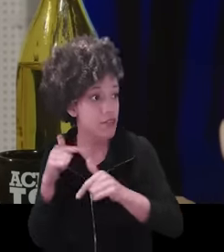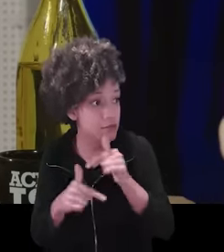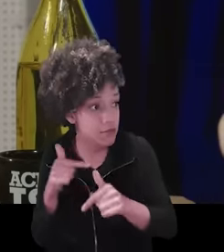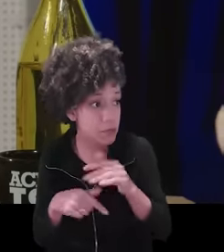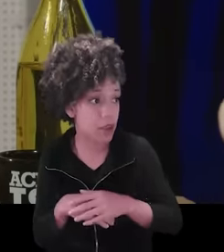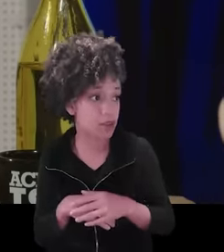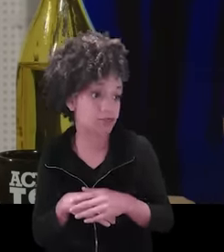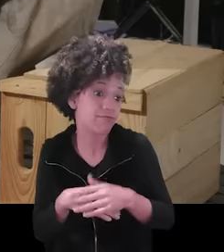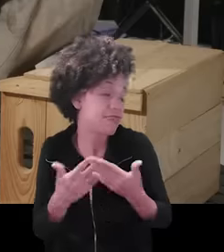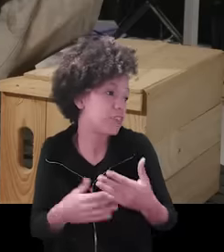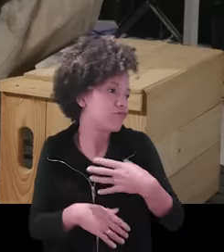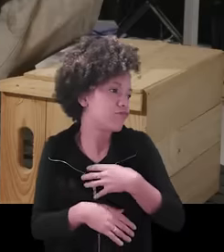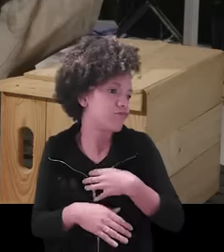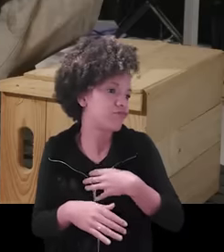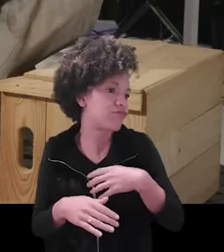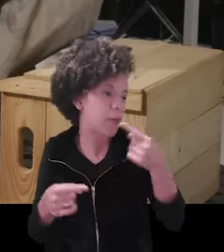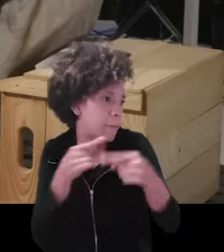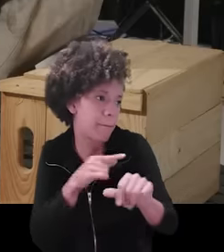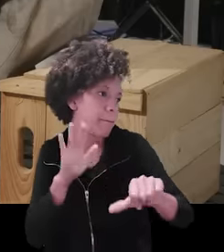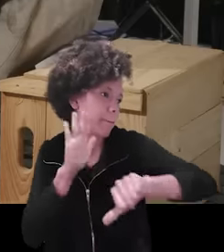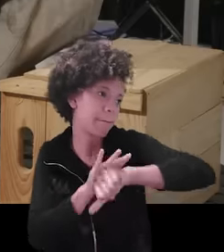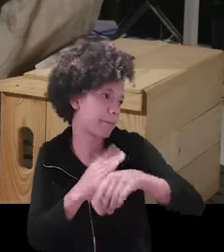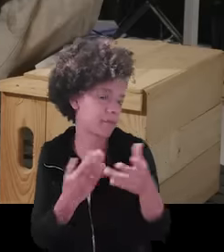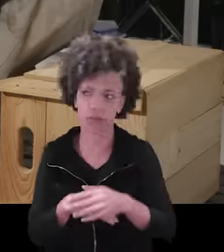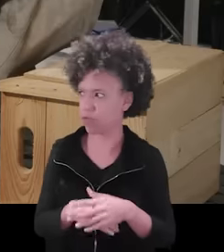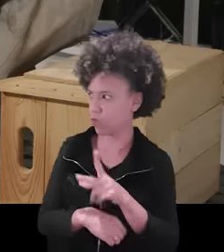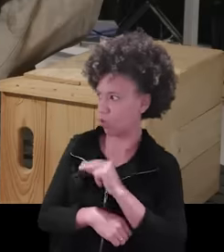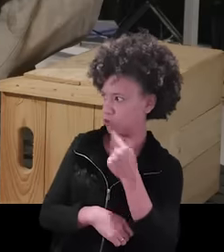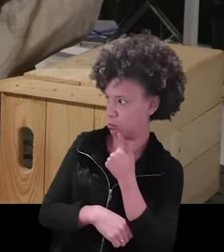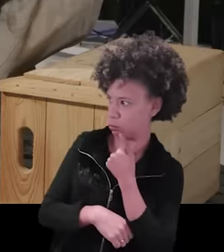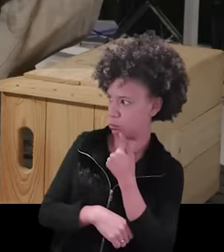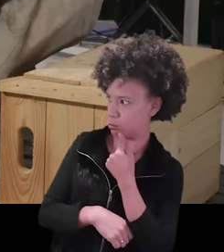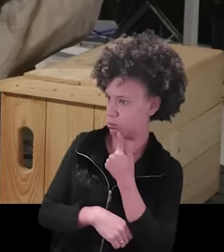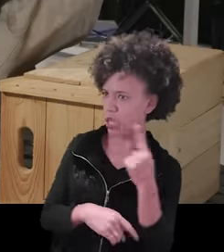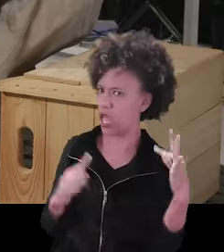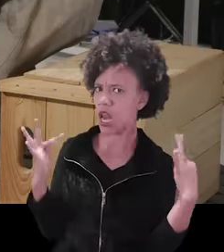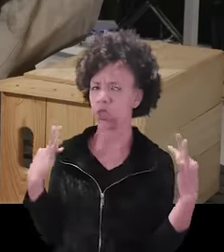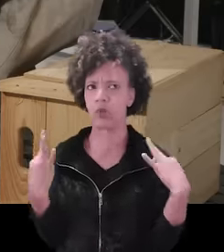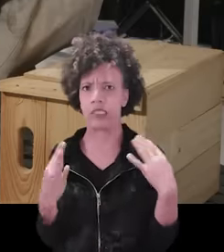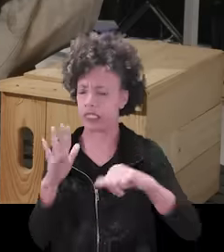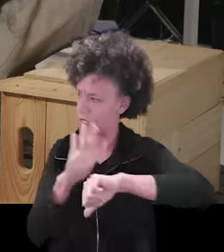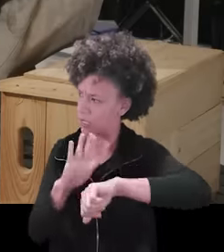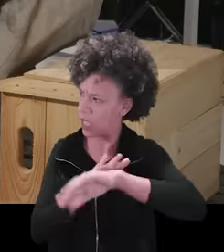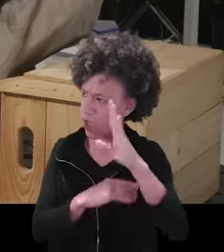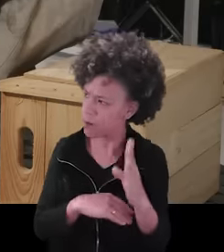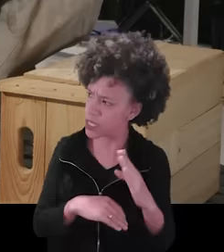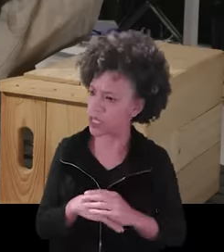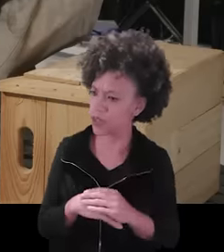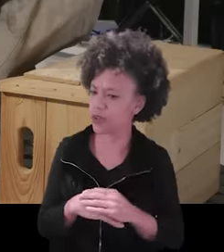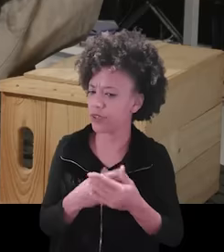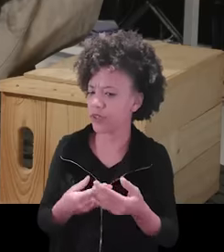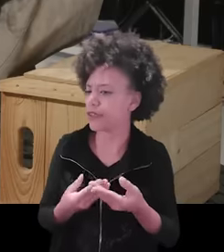trabalham de forma ilegal receita é muito a teoria sobre esses cara o cara que é turista legal cara é o